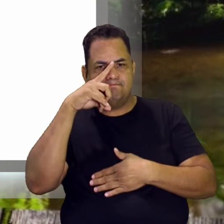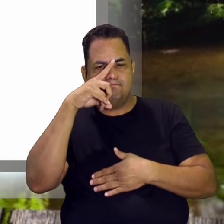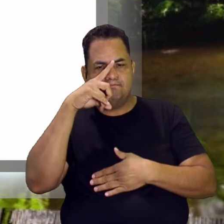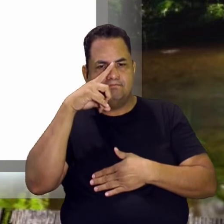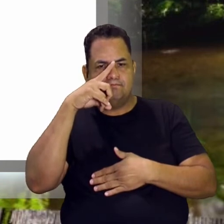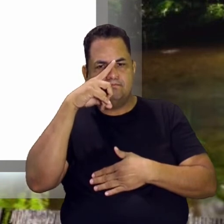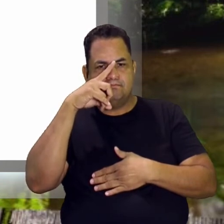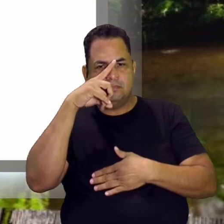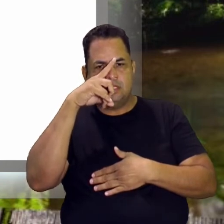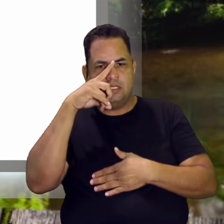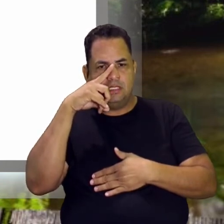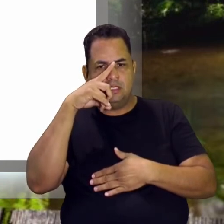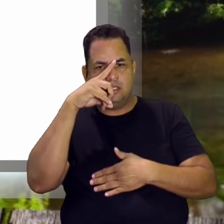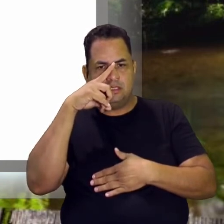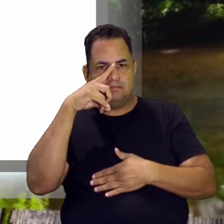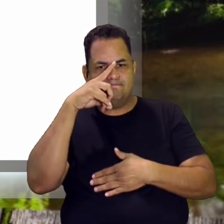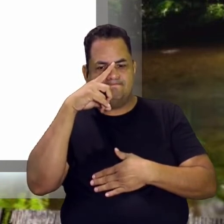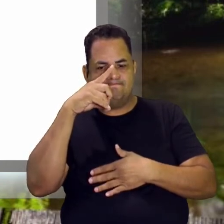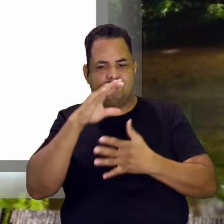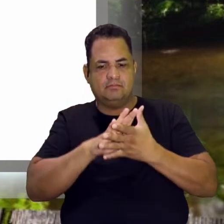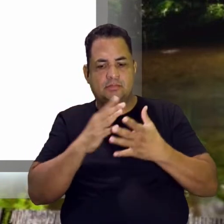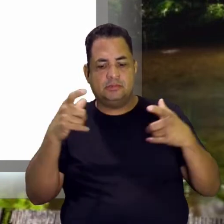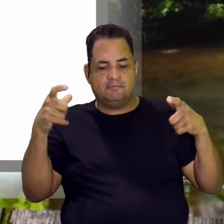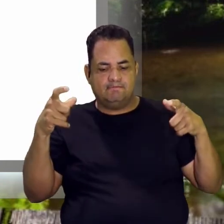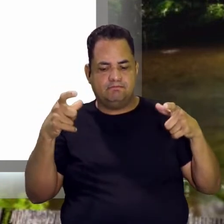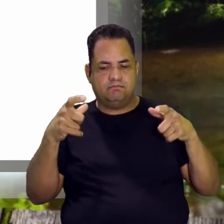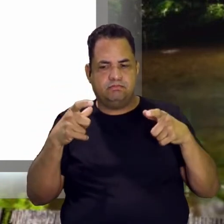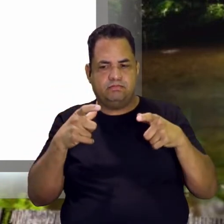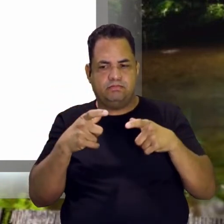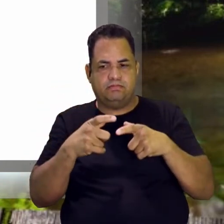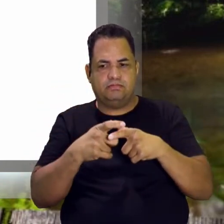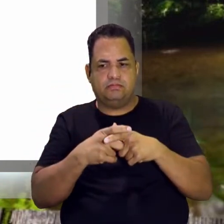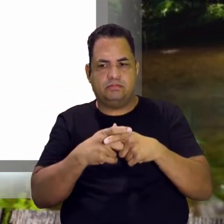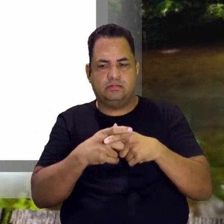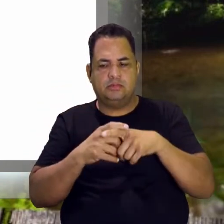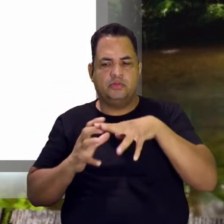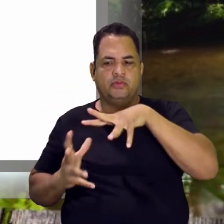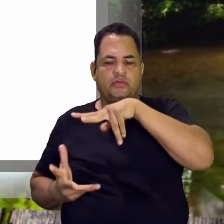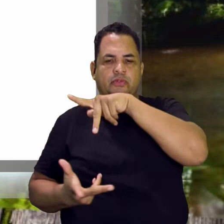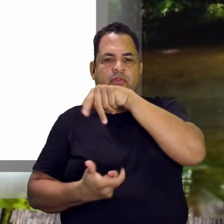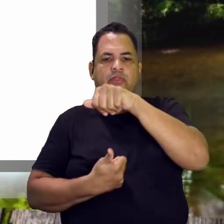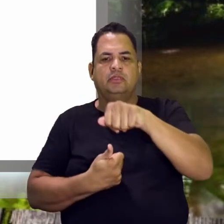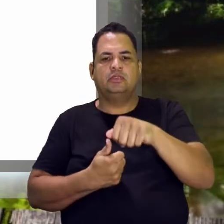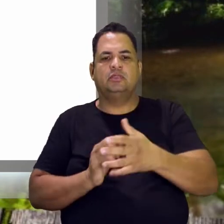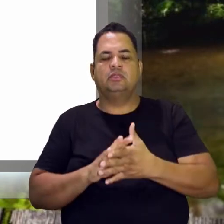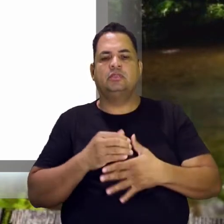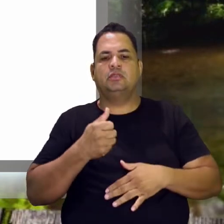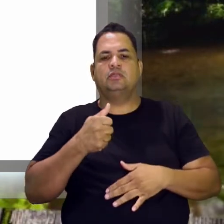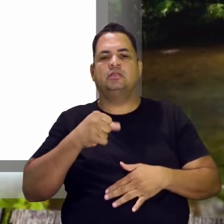planeta. Preste atenção. Se uma determinada espécie